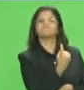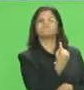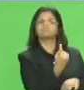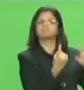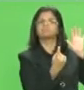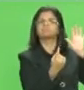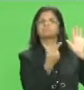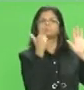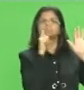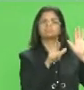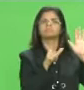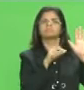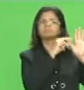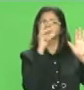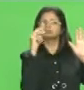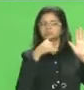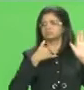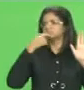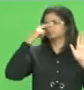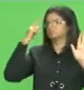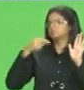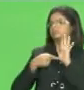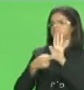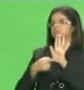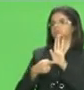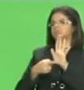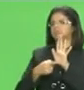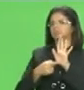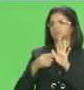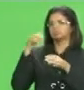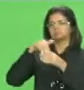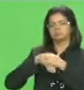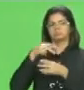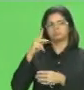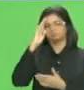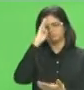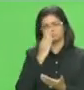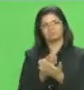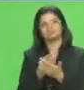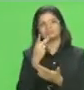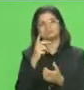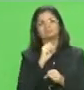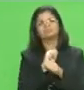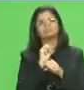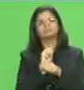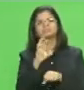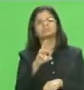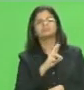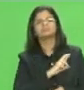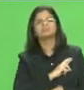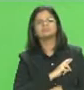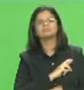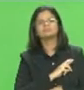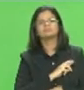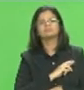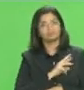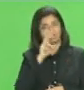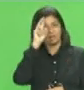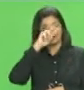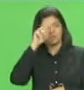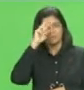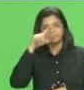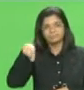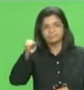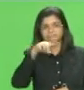prefeito. Isso é arrogância, é desrespeitar o seu voto, é não aguardar o resultado, das eleições. Eu quero lembrar,